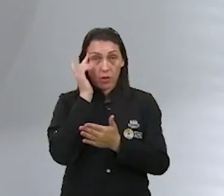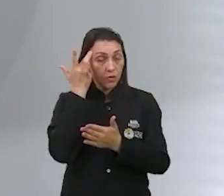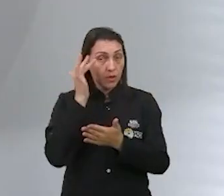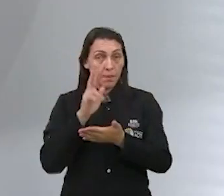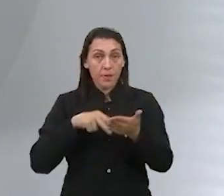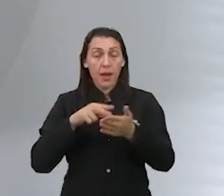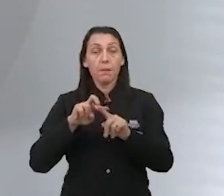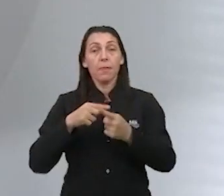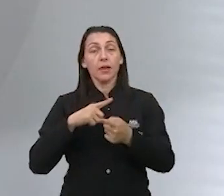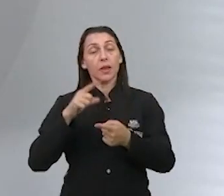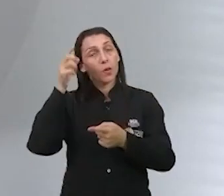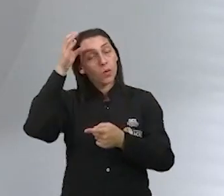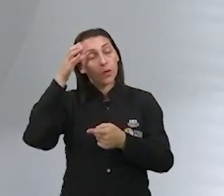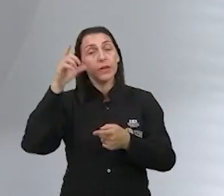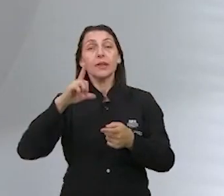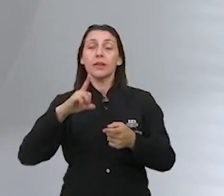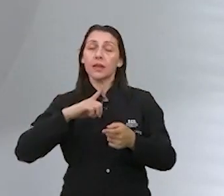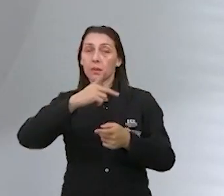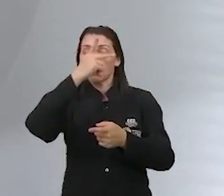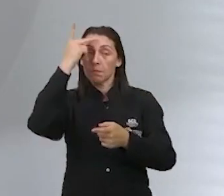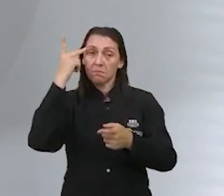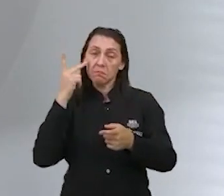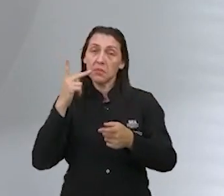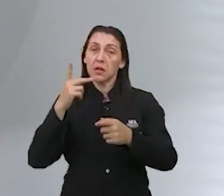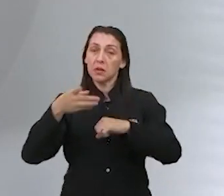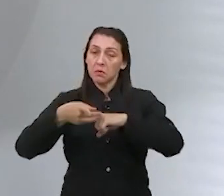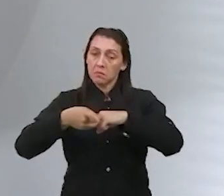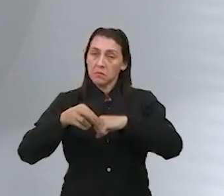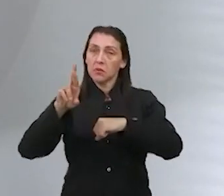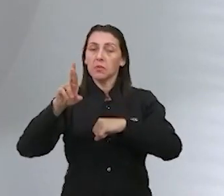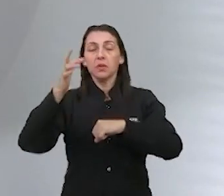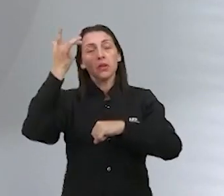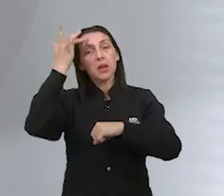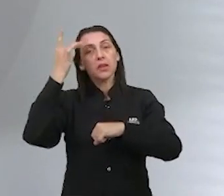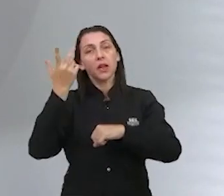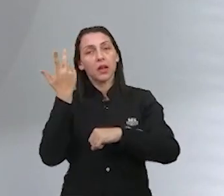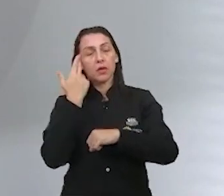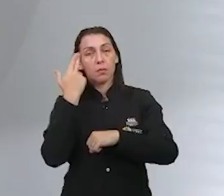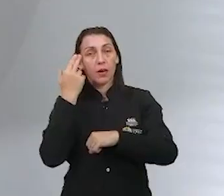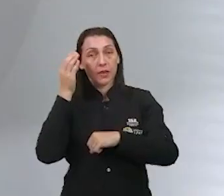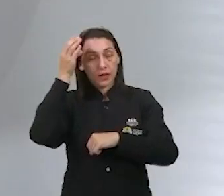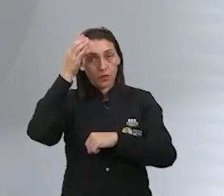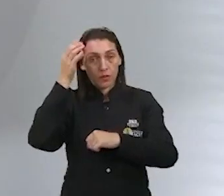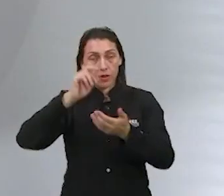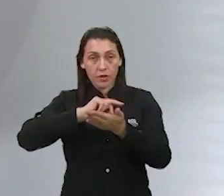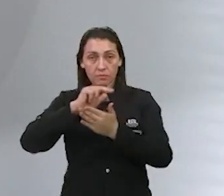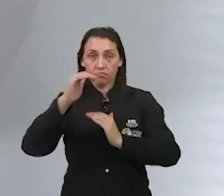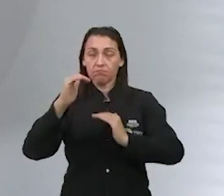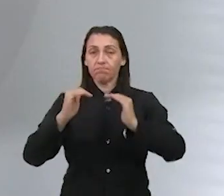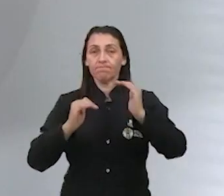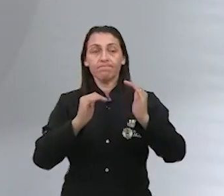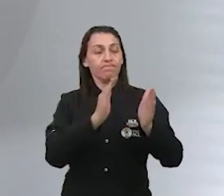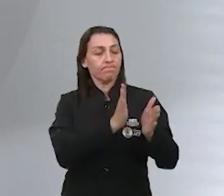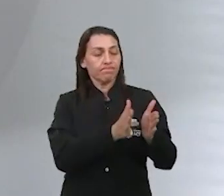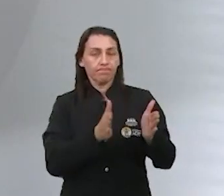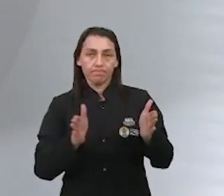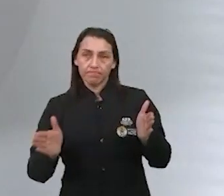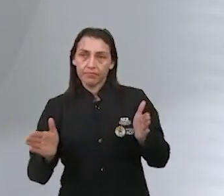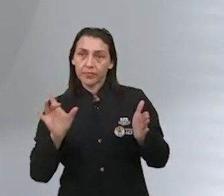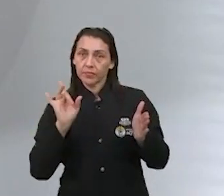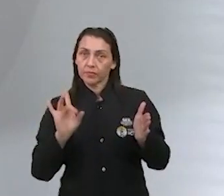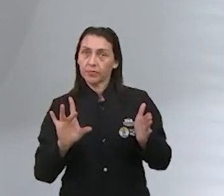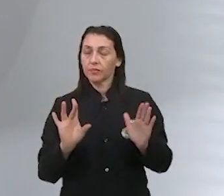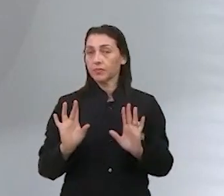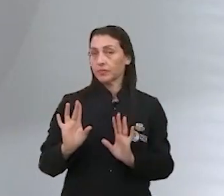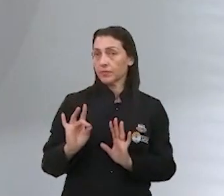ambiental. E temos pessoas aí graduadas que acham que isso é normal. Então essa conscientização de vários níveis é uma conscientização não só